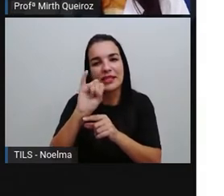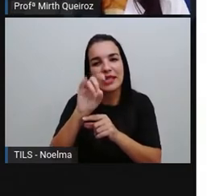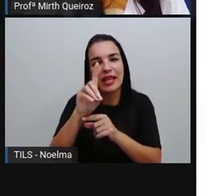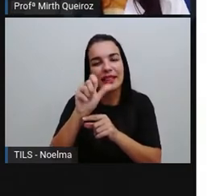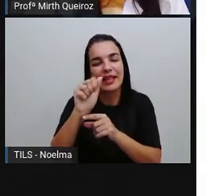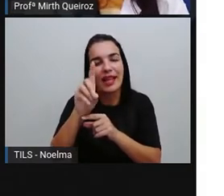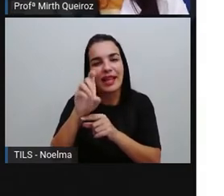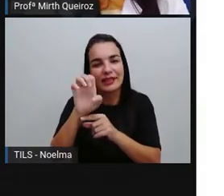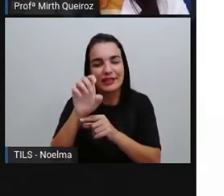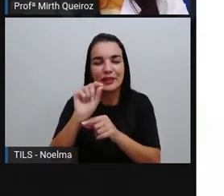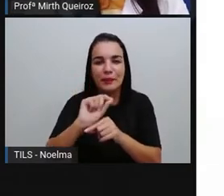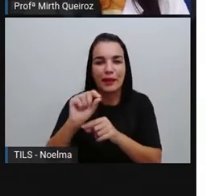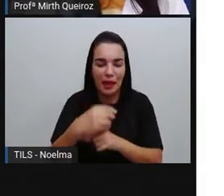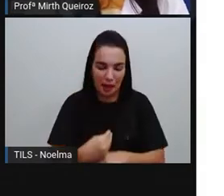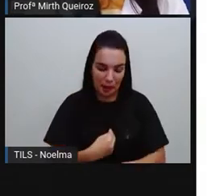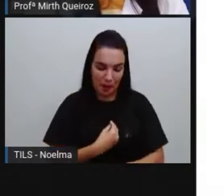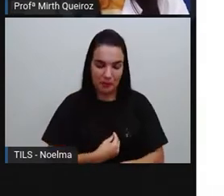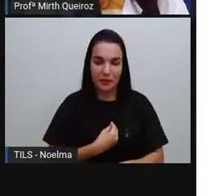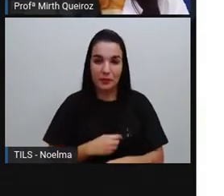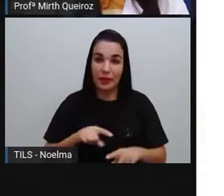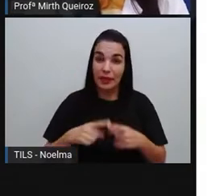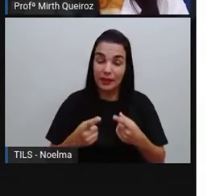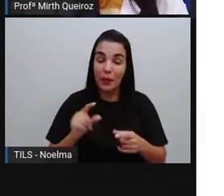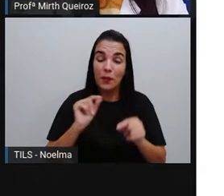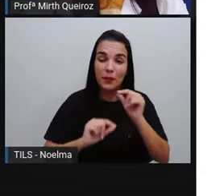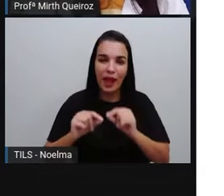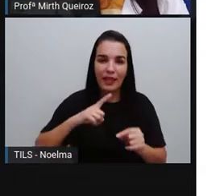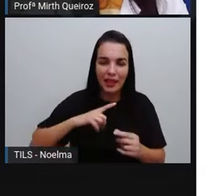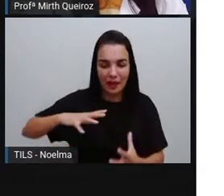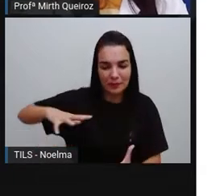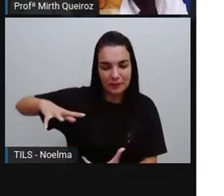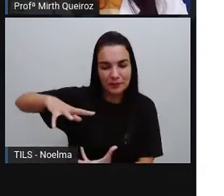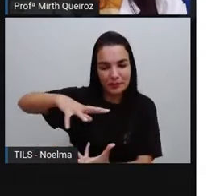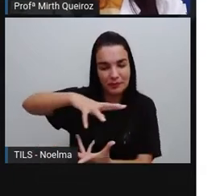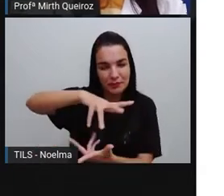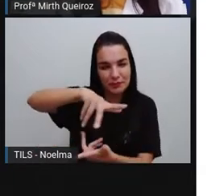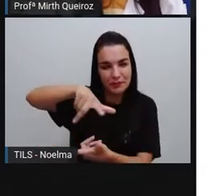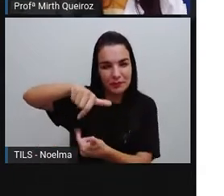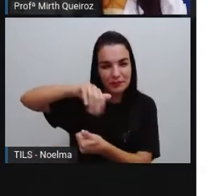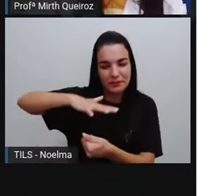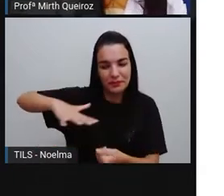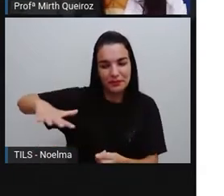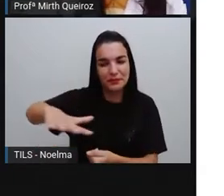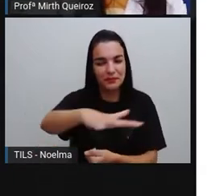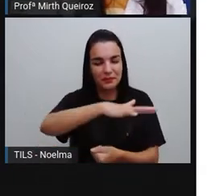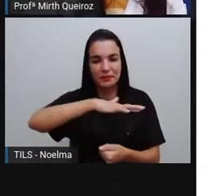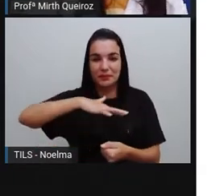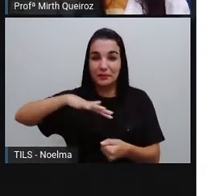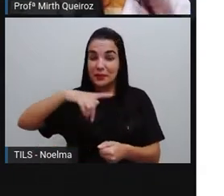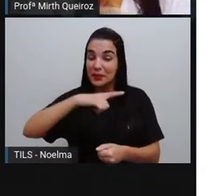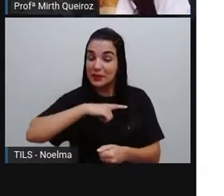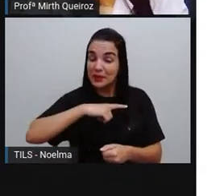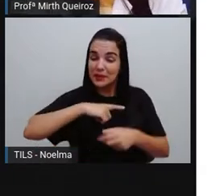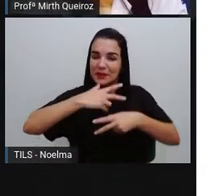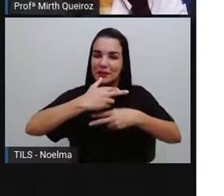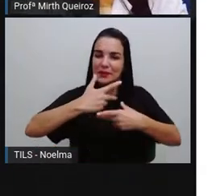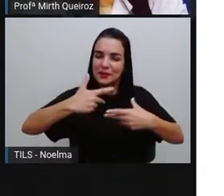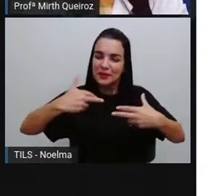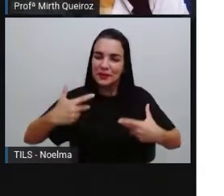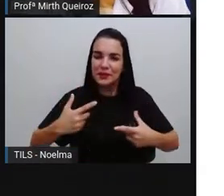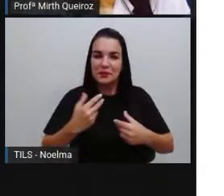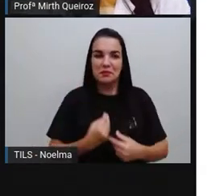Neste caso aí, nós temos um ecossistema, né? Onde nós temos um conjunto aí de fatores vivos, que são os bióticos, com os